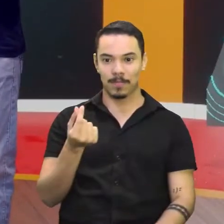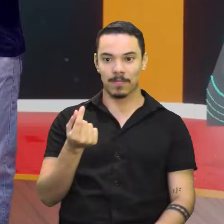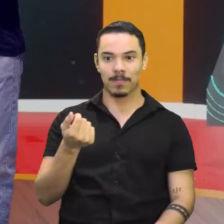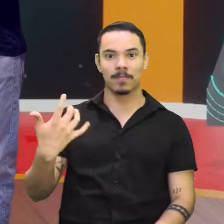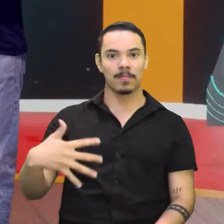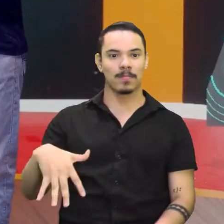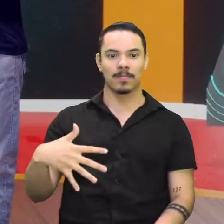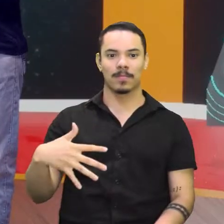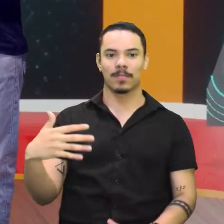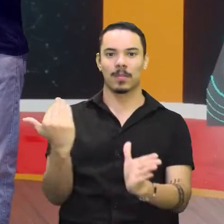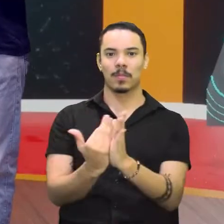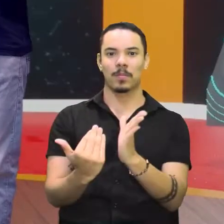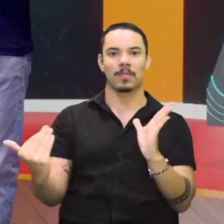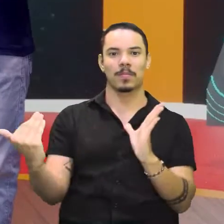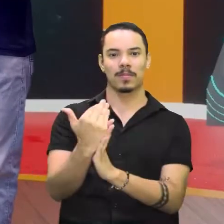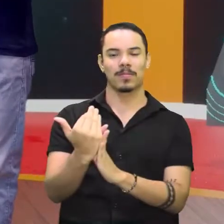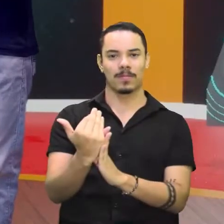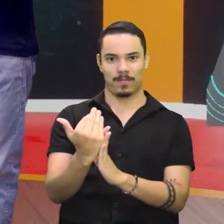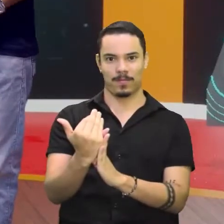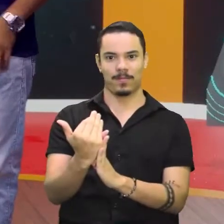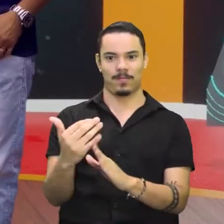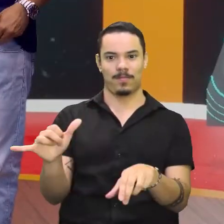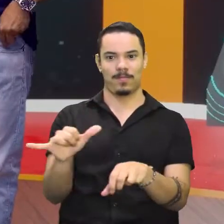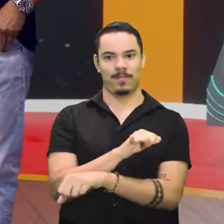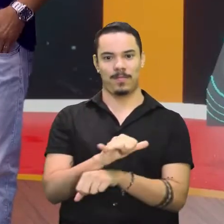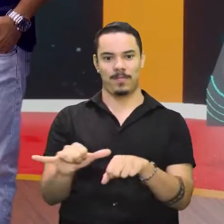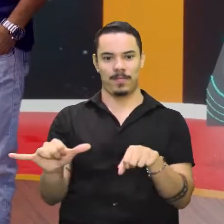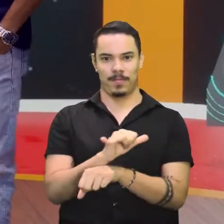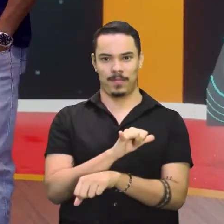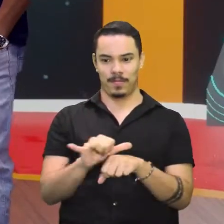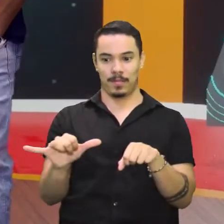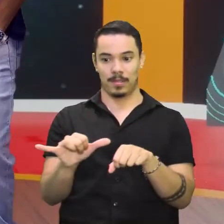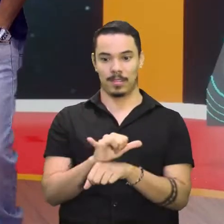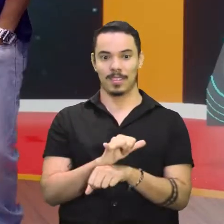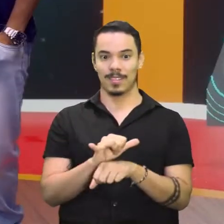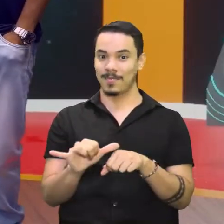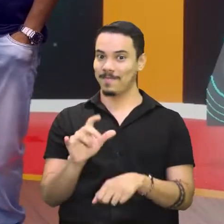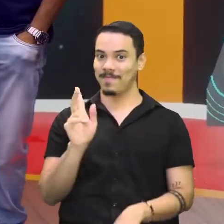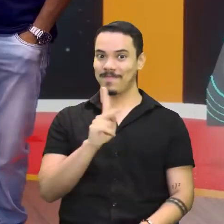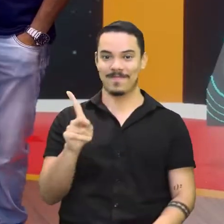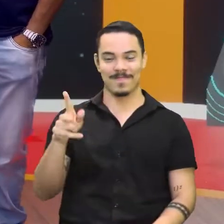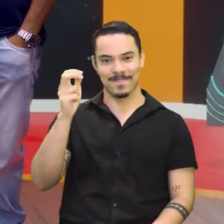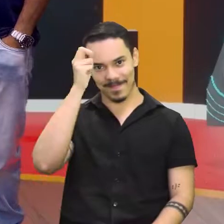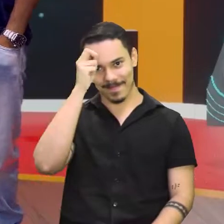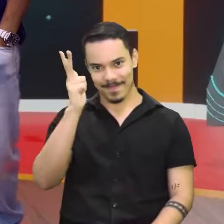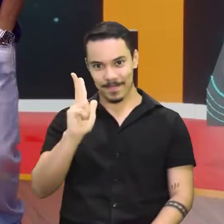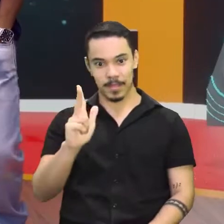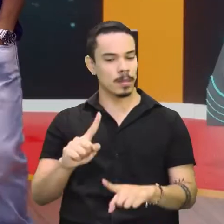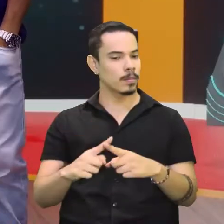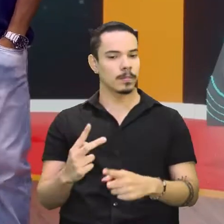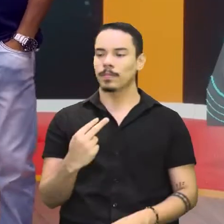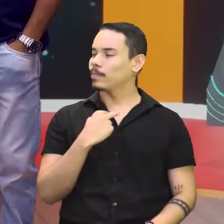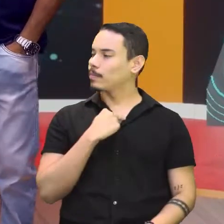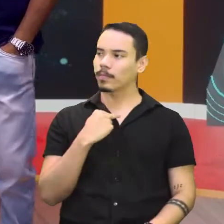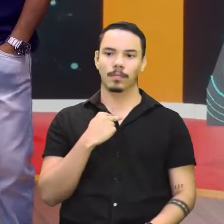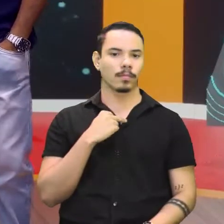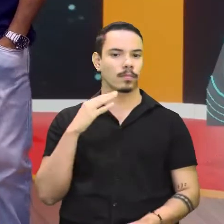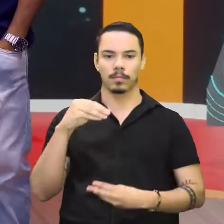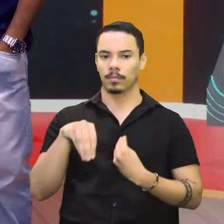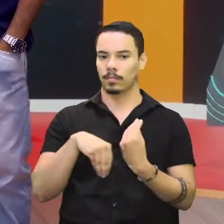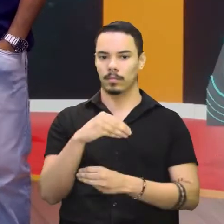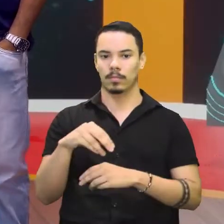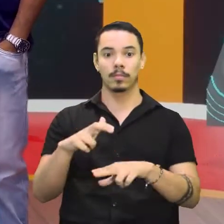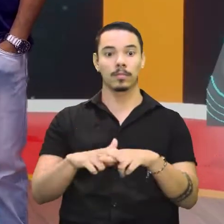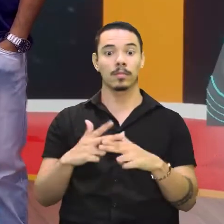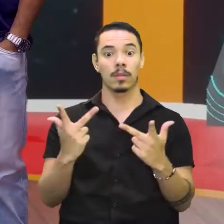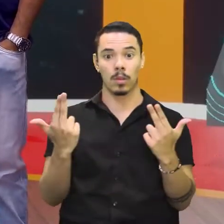mas... Do maior valor. Esse produto aqui é o que o Maurício é esperto, né? Então, a gente não pode misturar as coisas. E para igualdade de